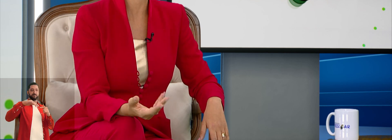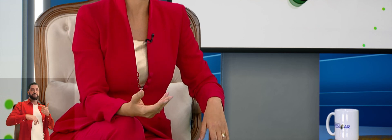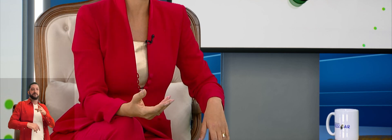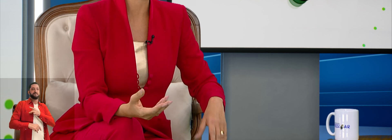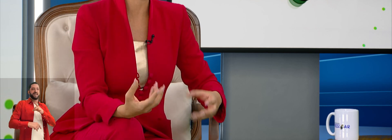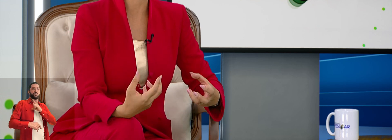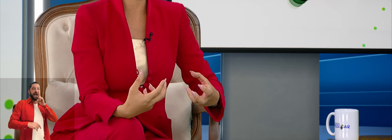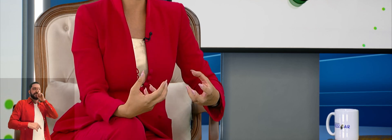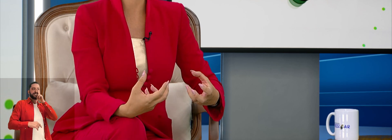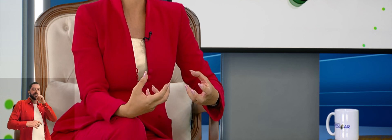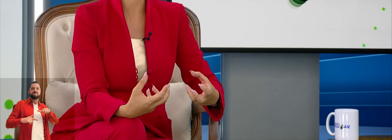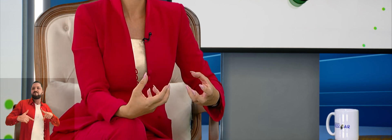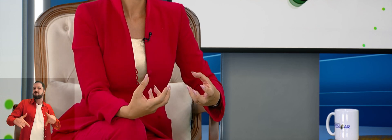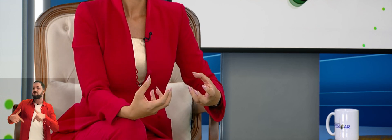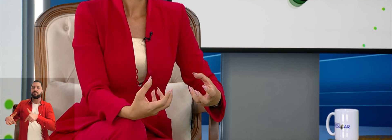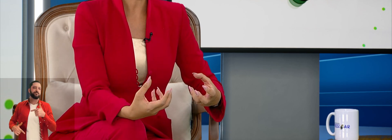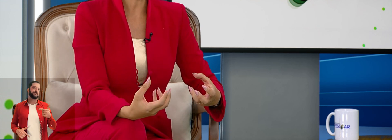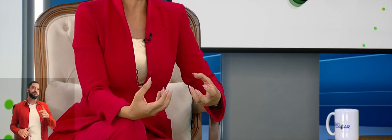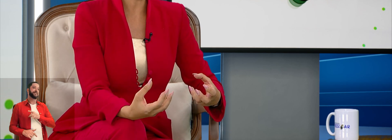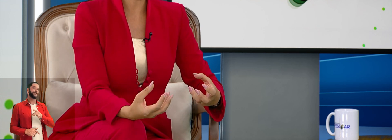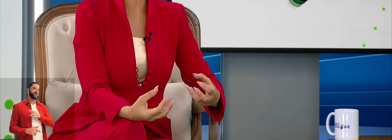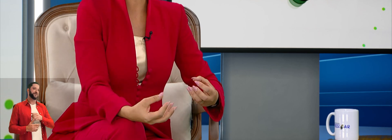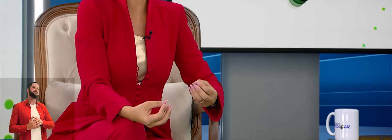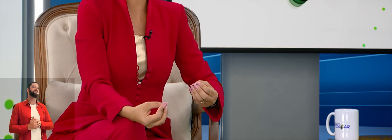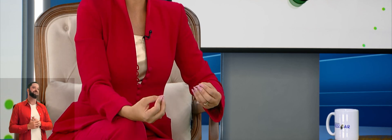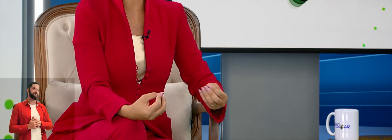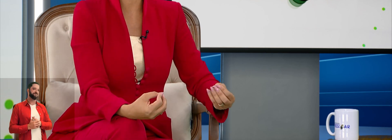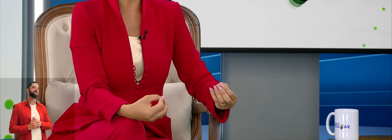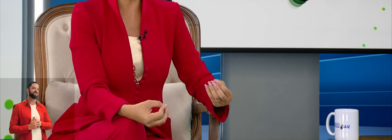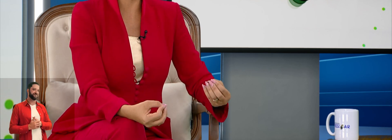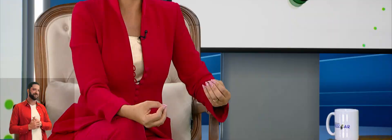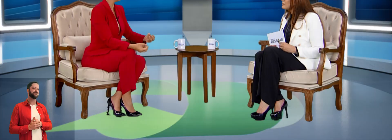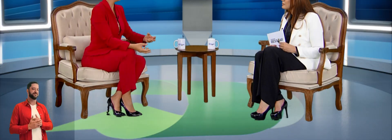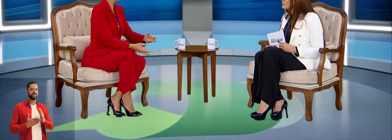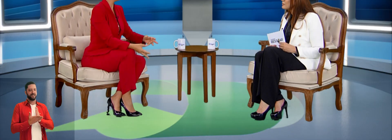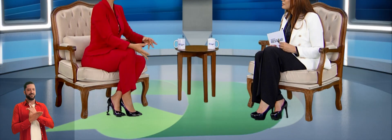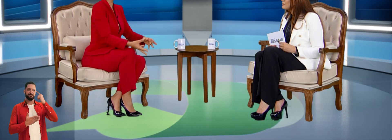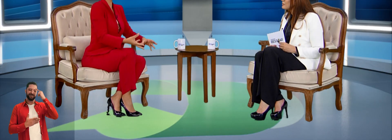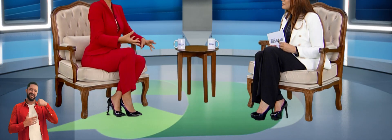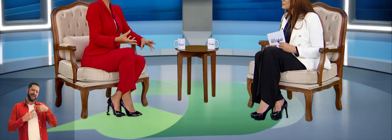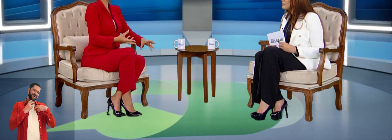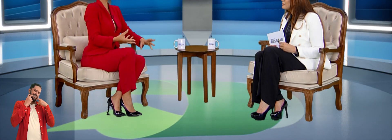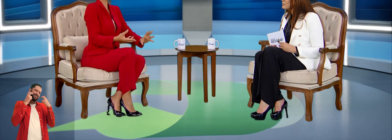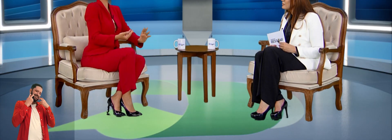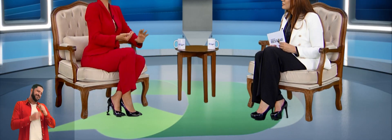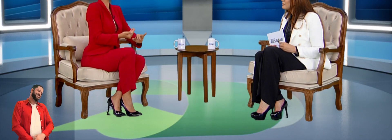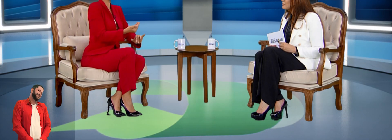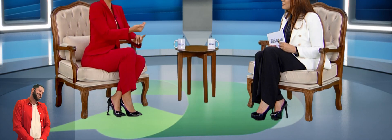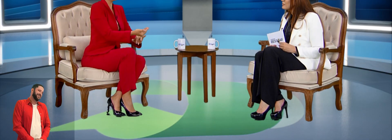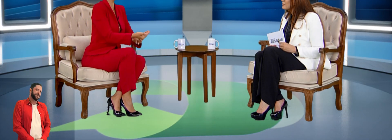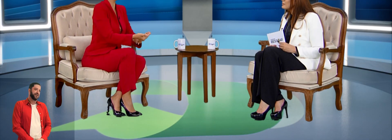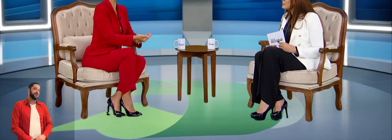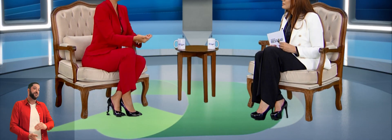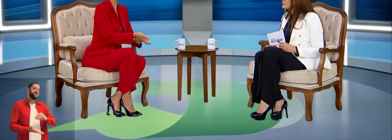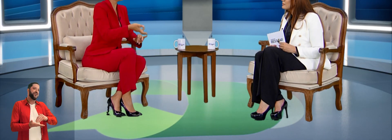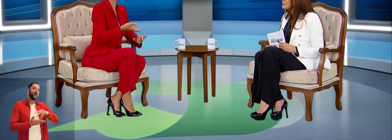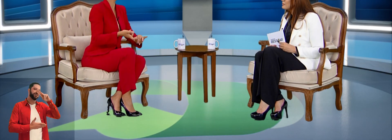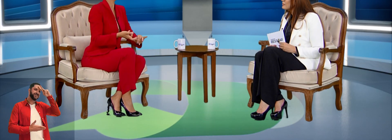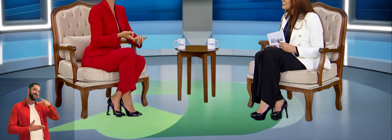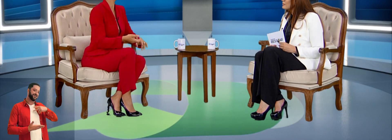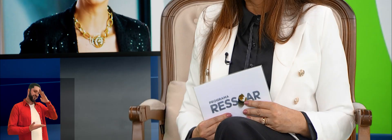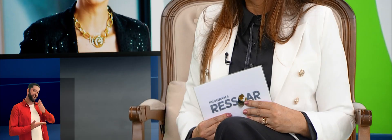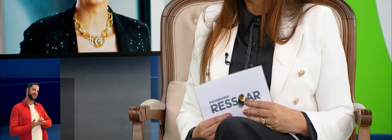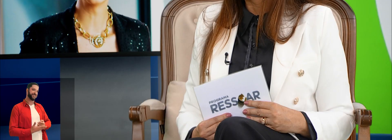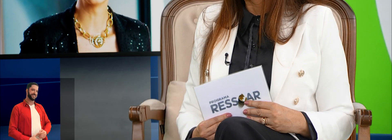medo de arriscar, com baixa confiança. Então, às vezes a gente pensa, não, eu sou tímido, mas às vezes essa própria timidez vem